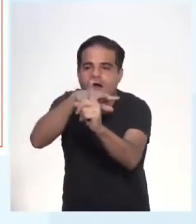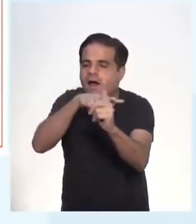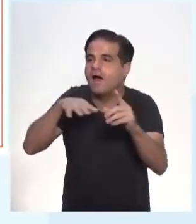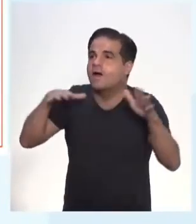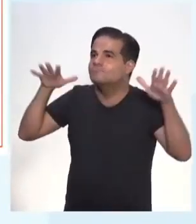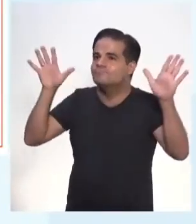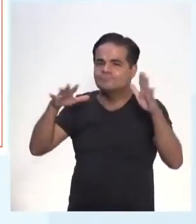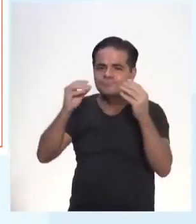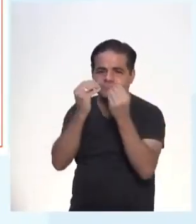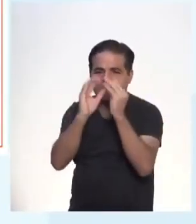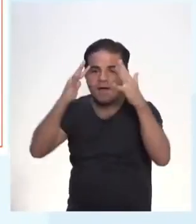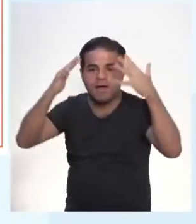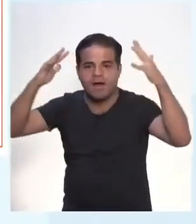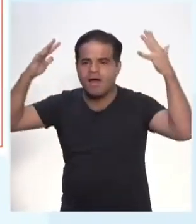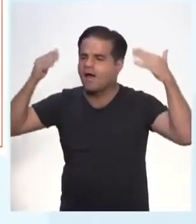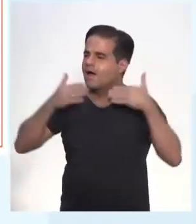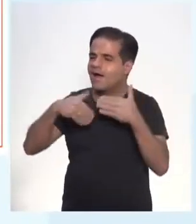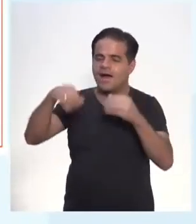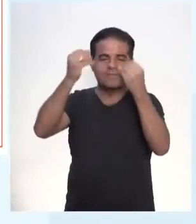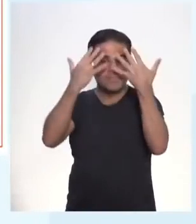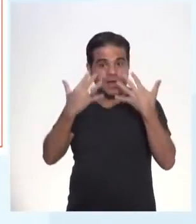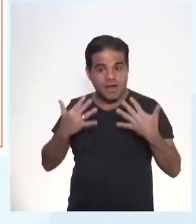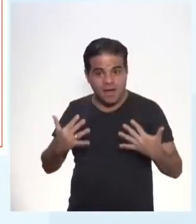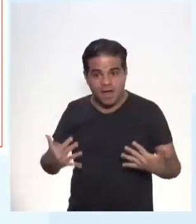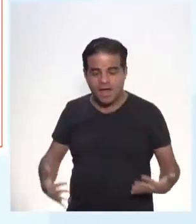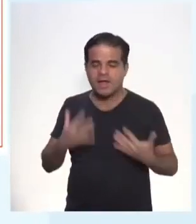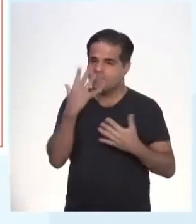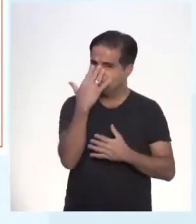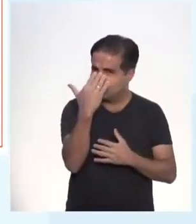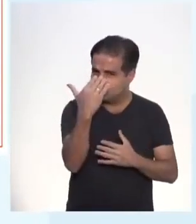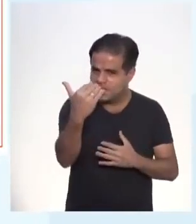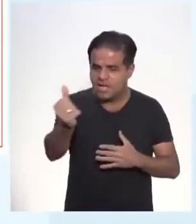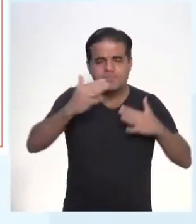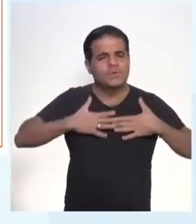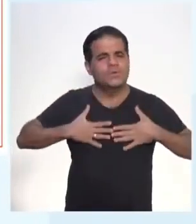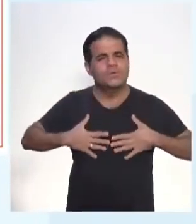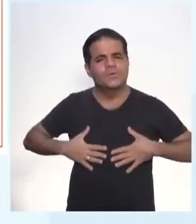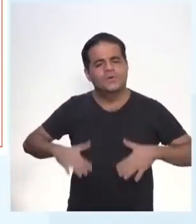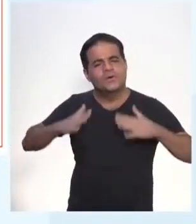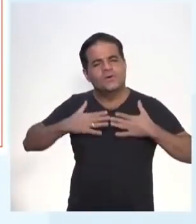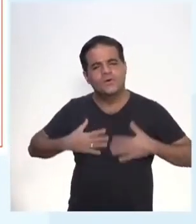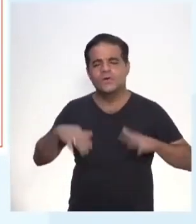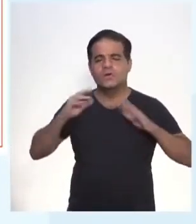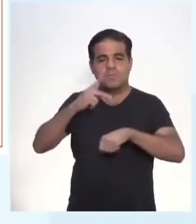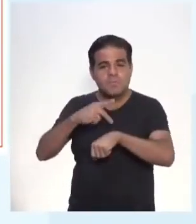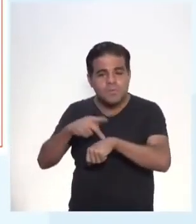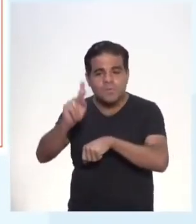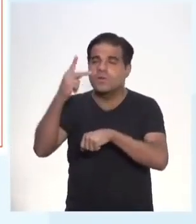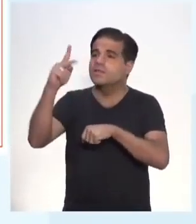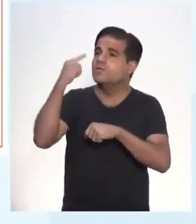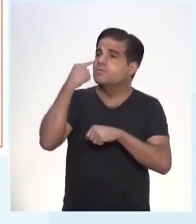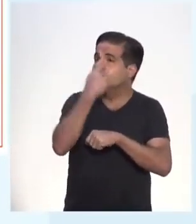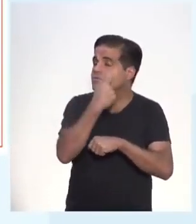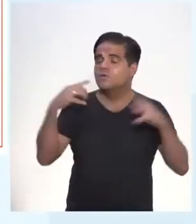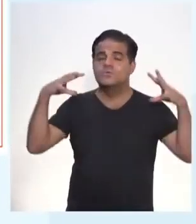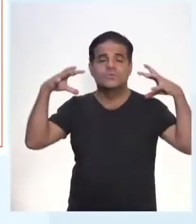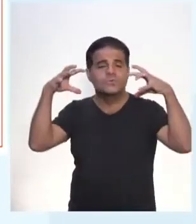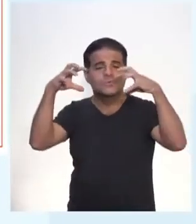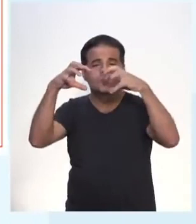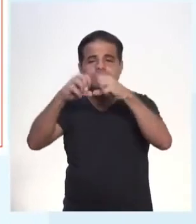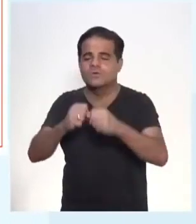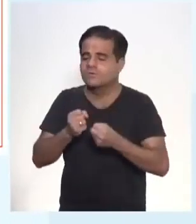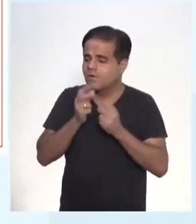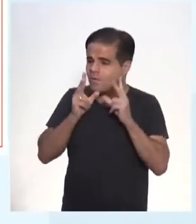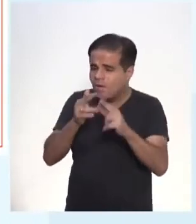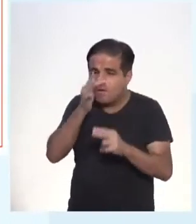formoso, o brilho radioso que vão derramando. Em chamas serenas, tão mansas e puras, teus olhos escuros, ó